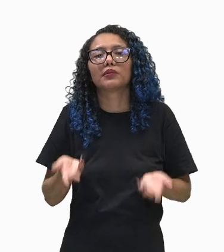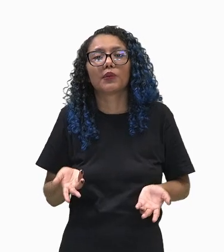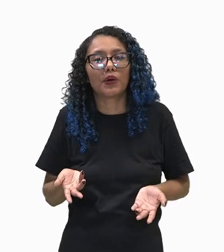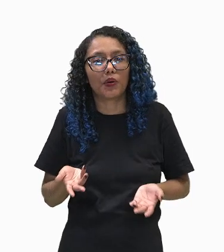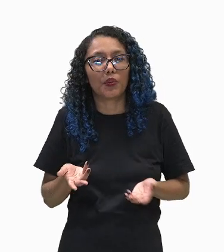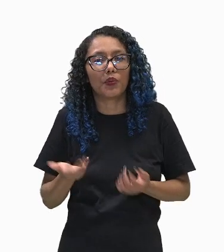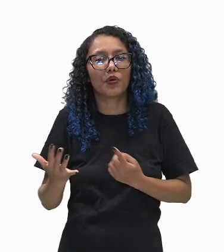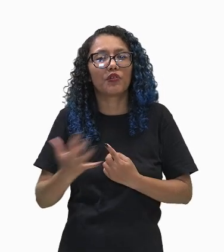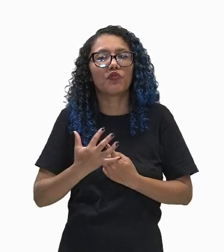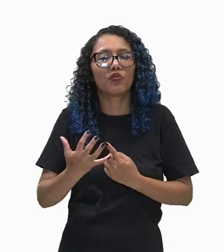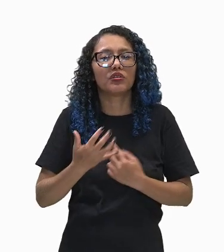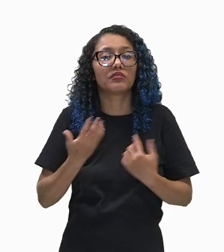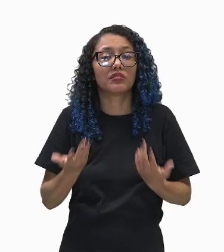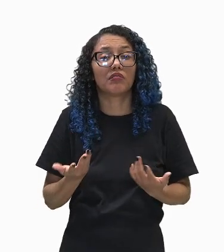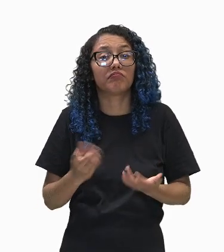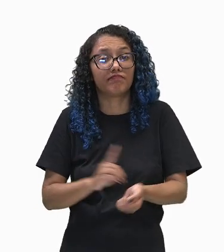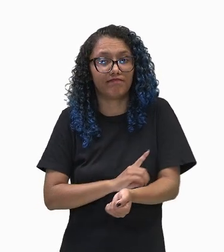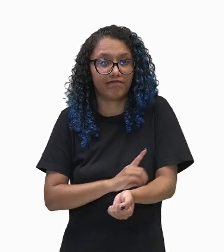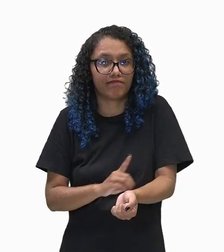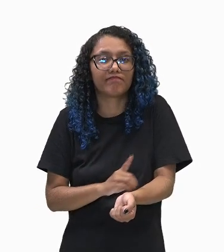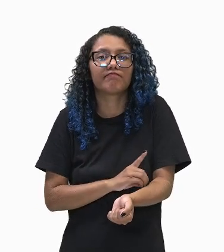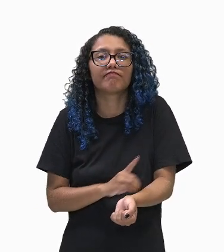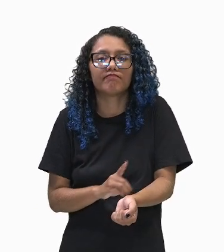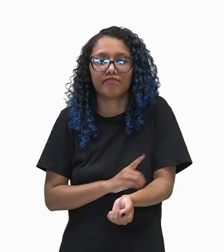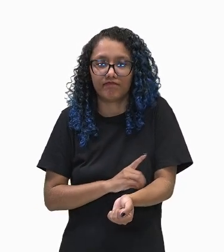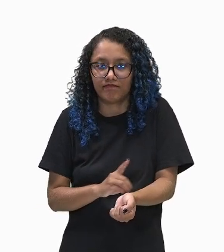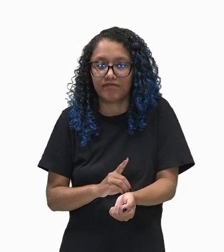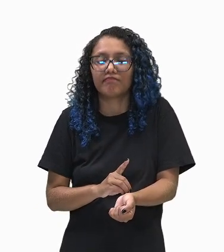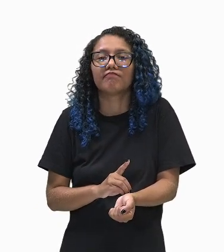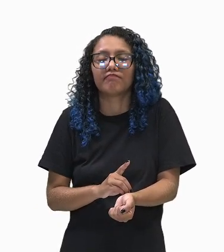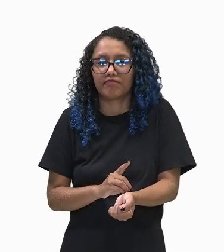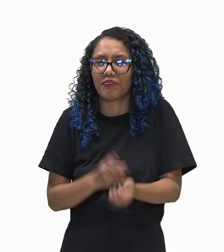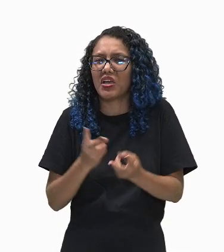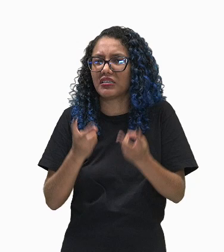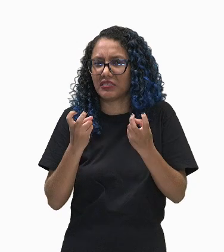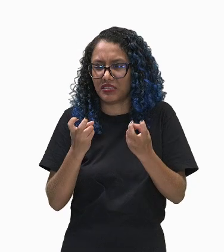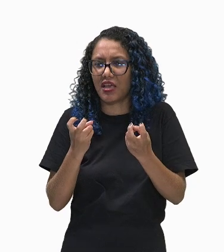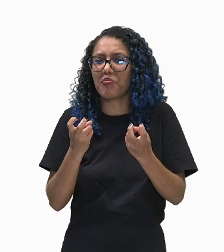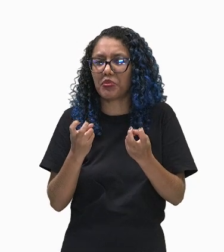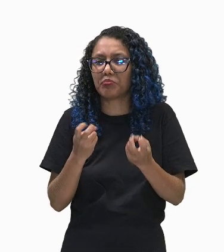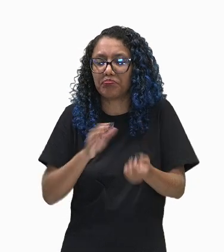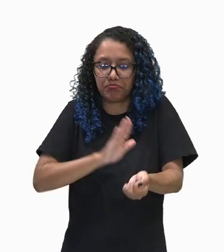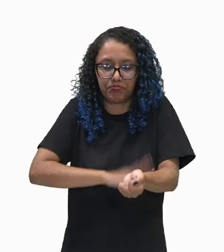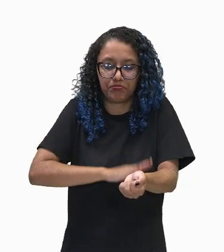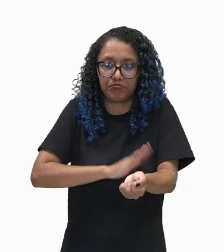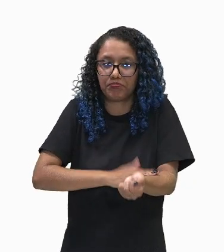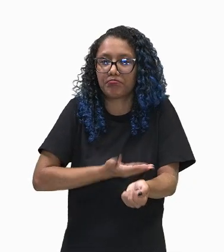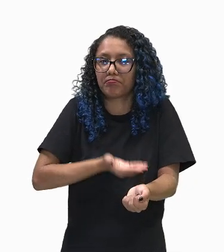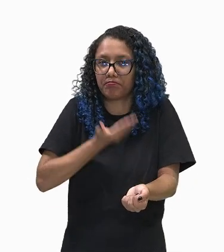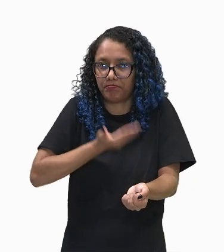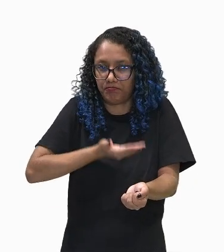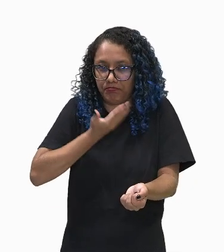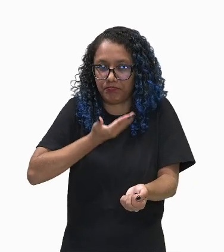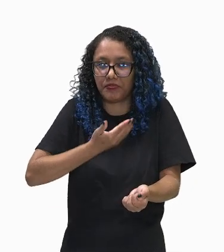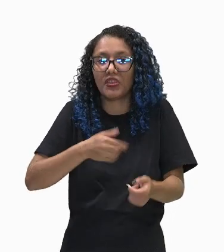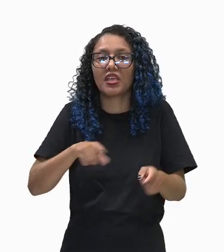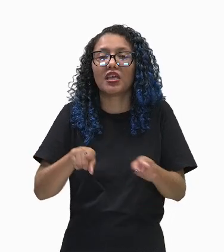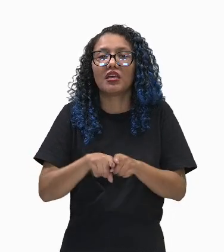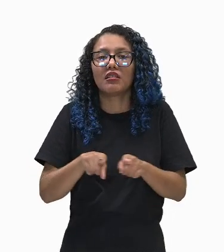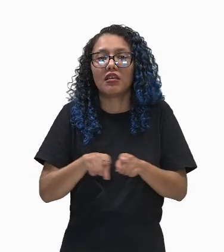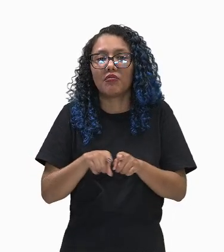só como esse quadro ele é amplo, né? Hipertensão arterial e